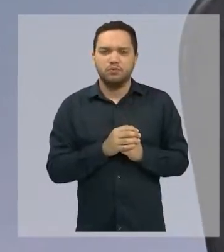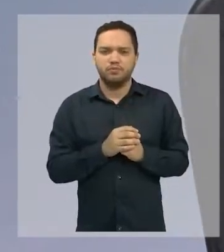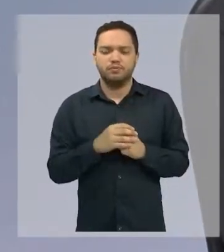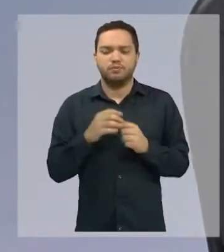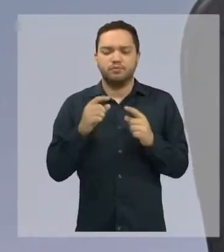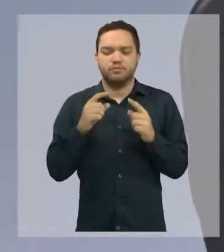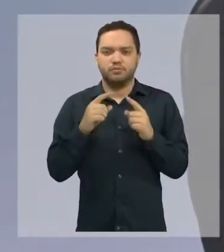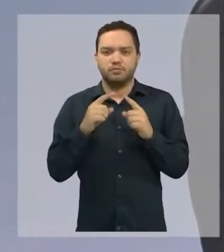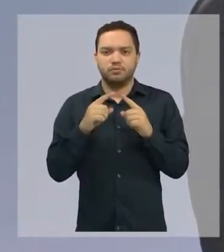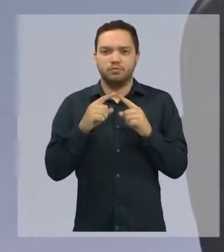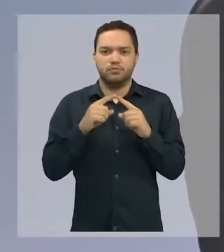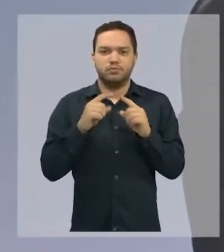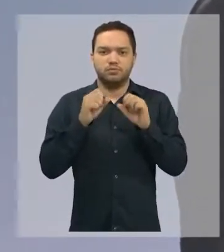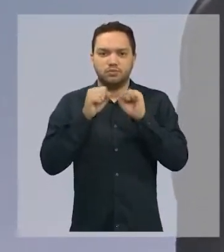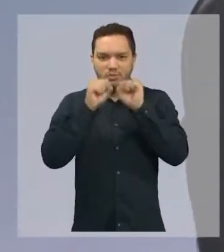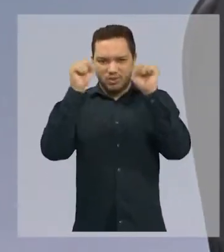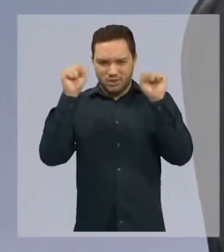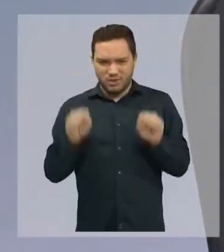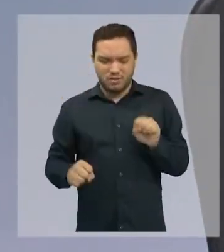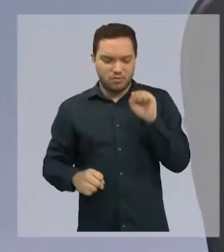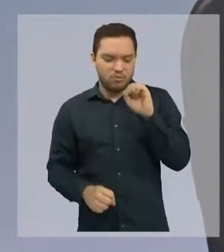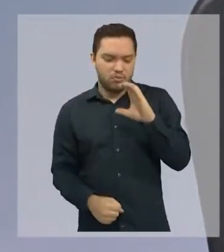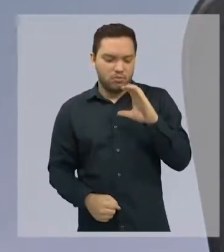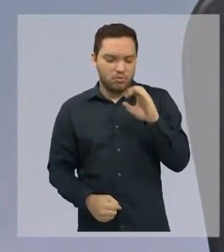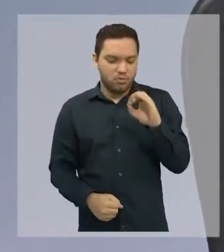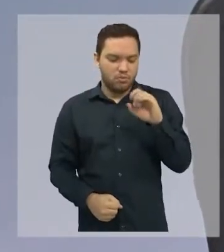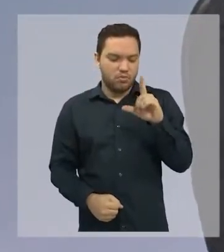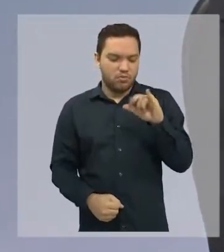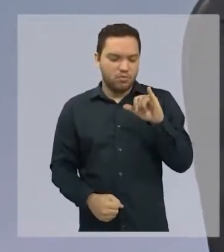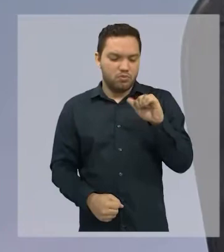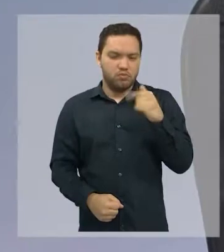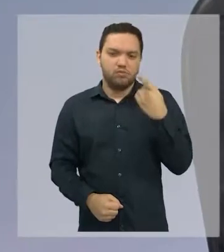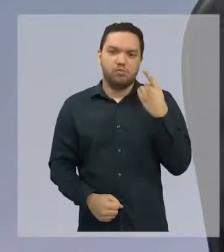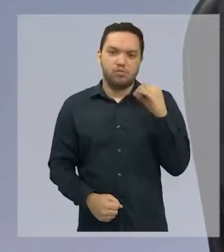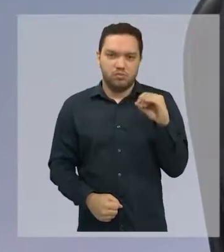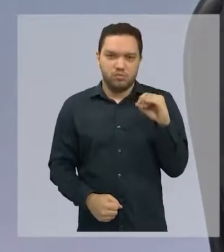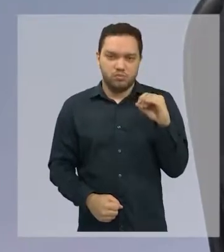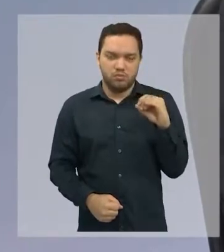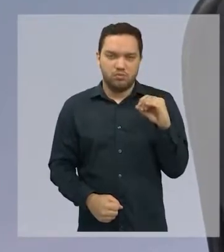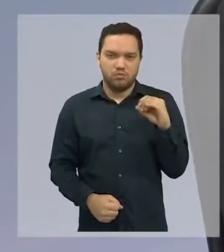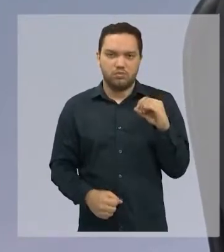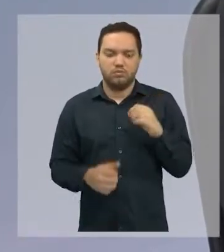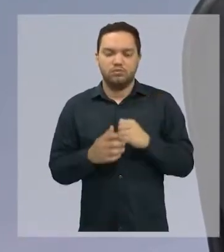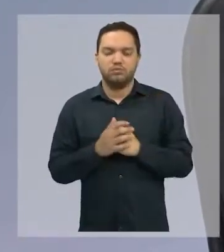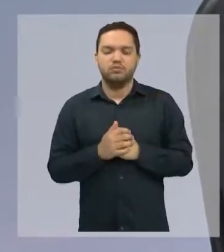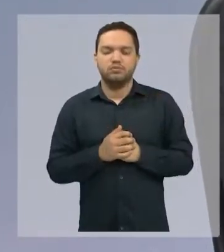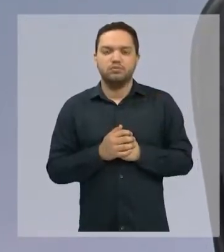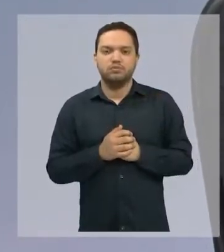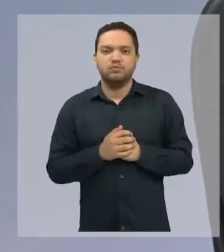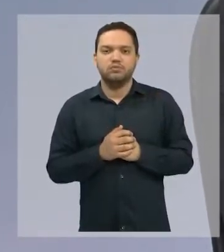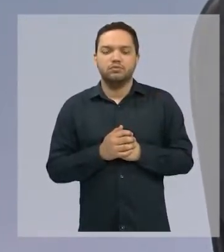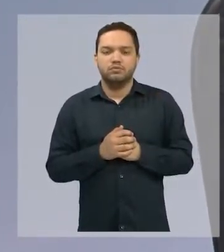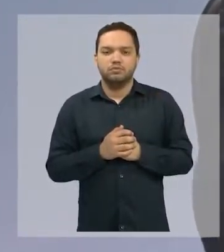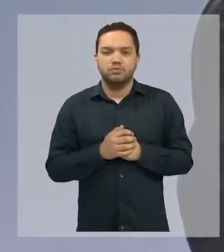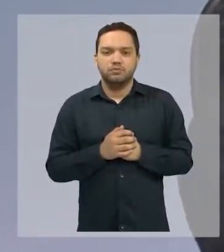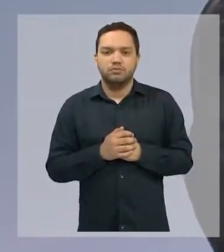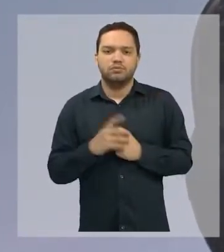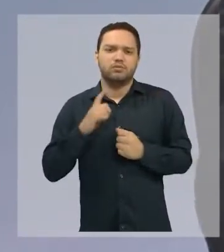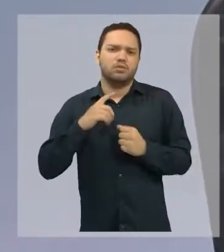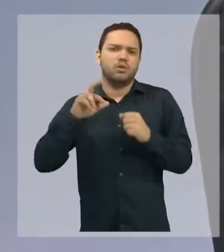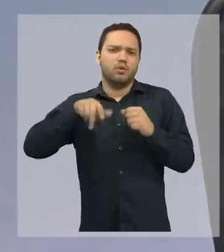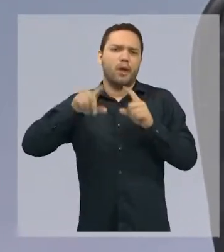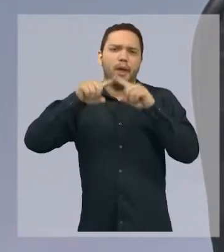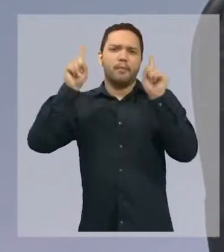tato, que o sistema de coalizão através de fisiologismo, não é coalizão por ideias,